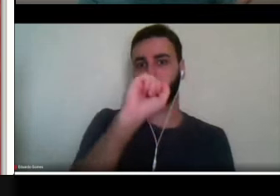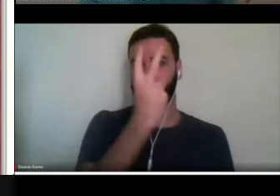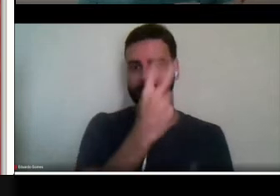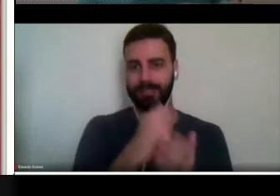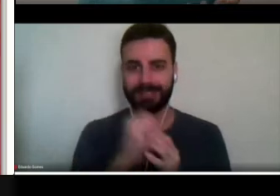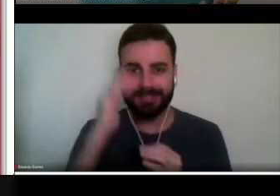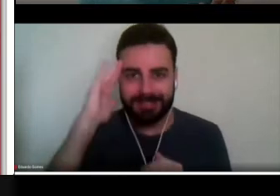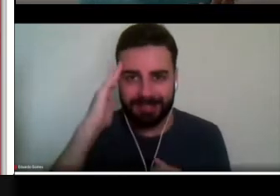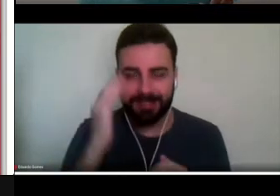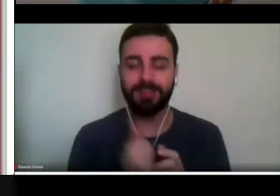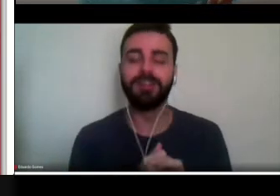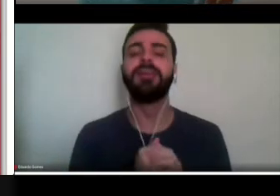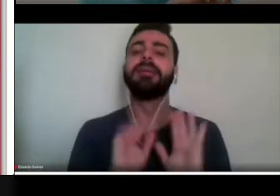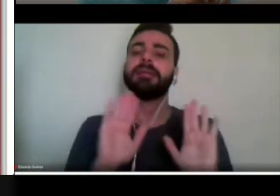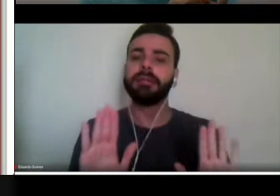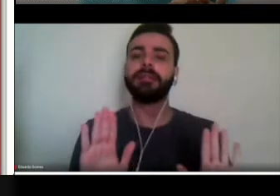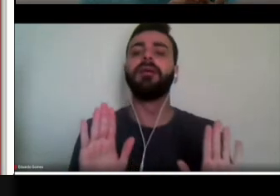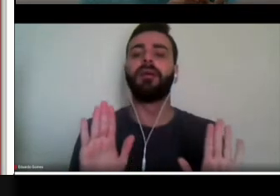Então,